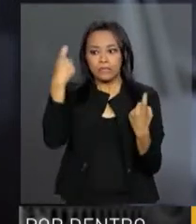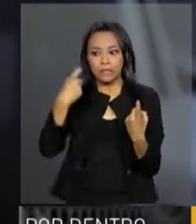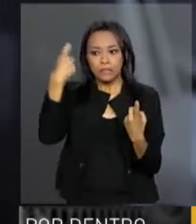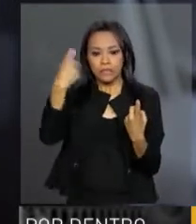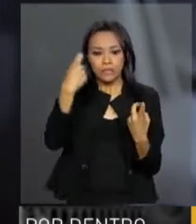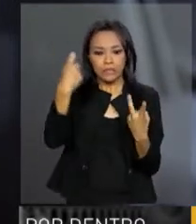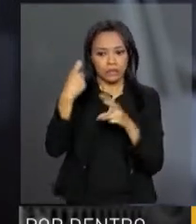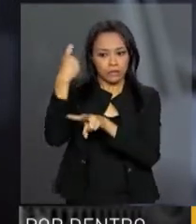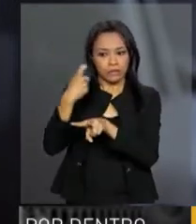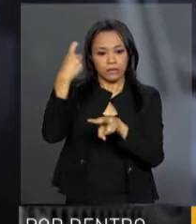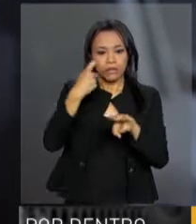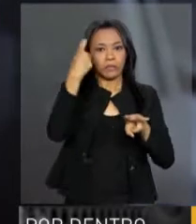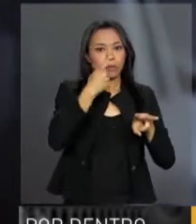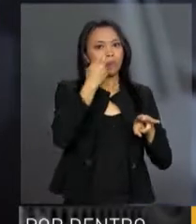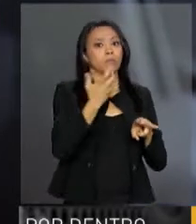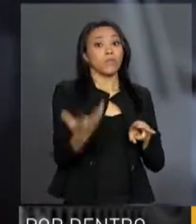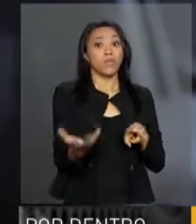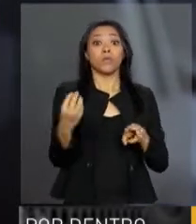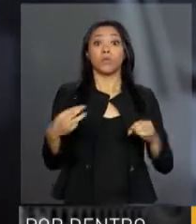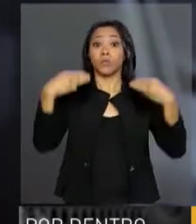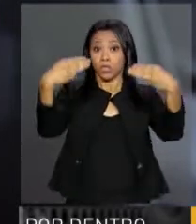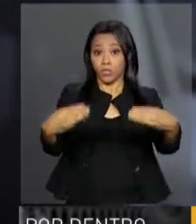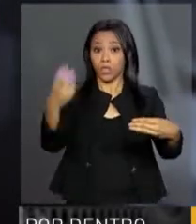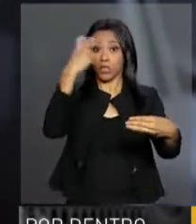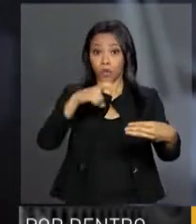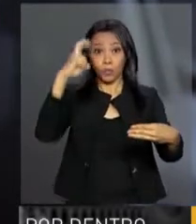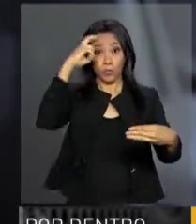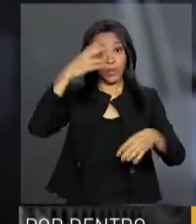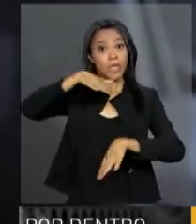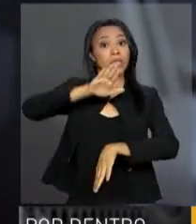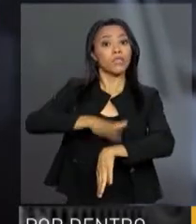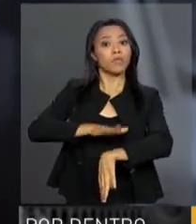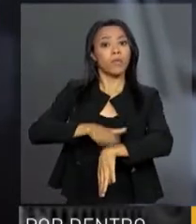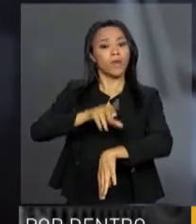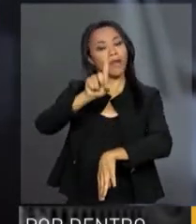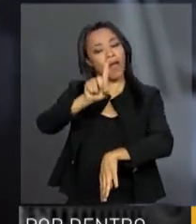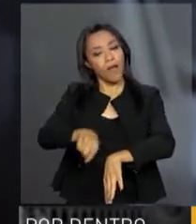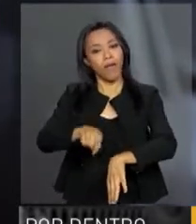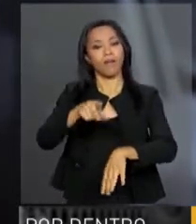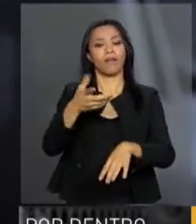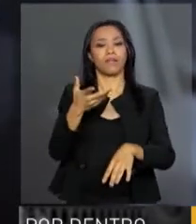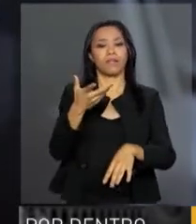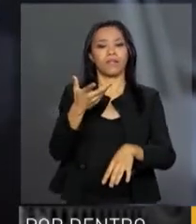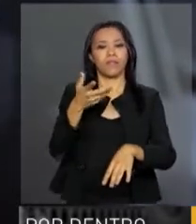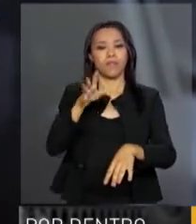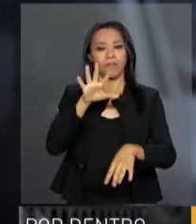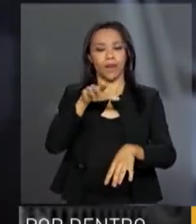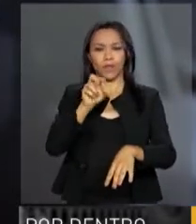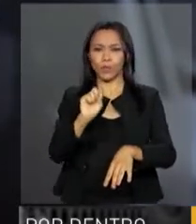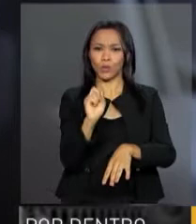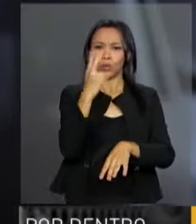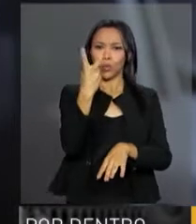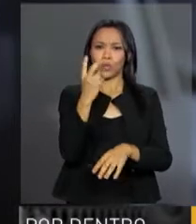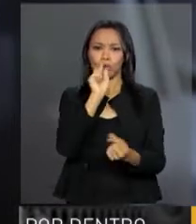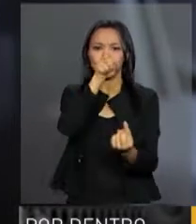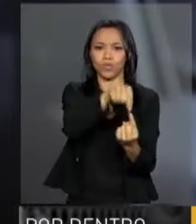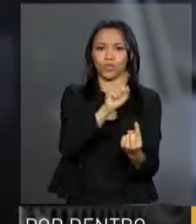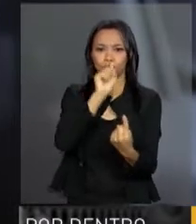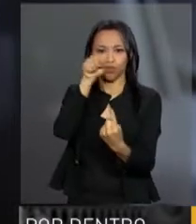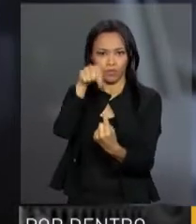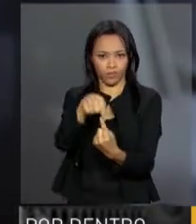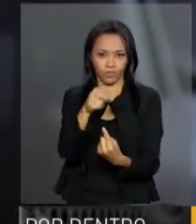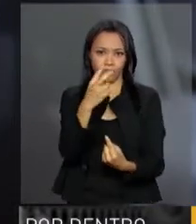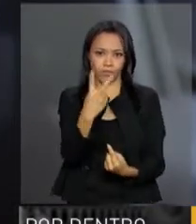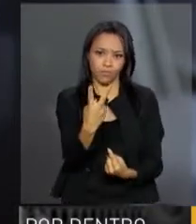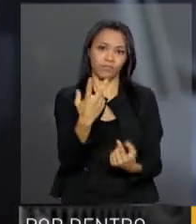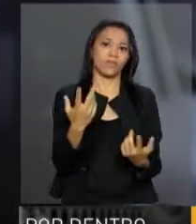o Ministério da Cultura existe nesse momento, talvez para cumprir esses dois grandes objetivos. A